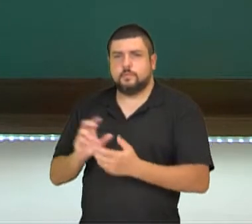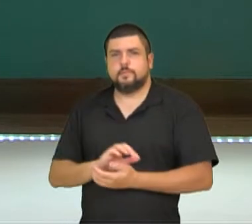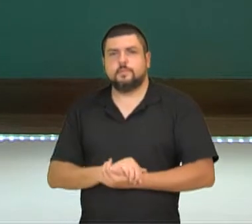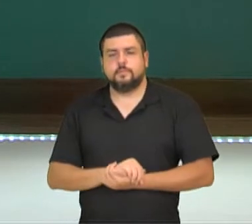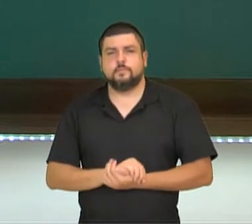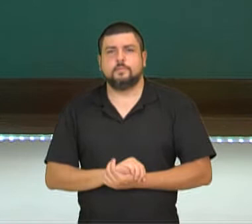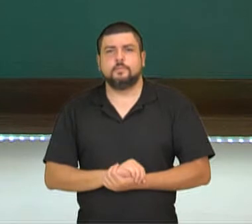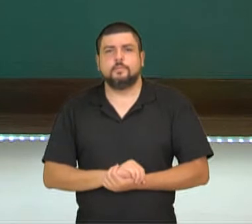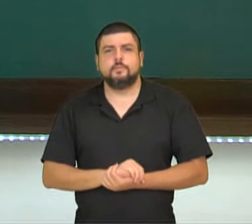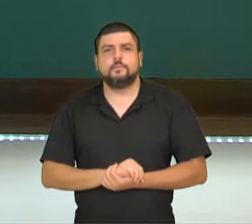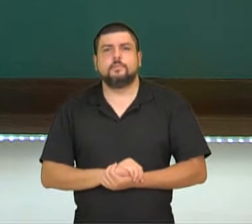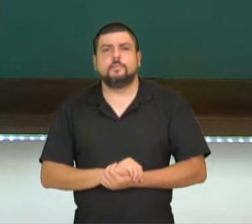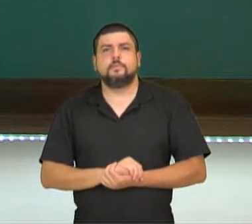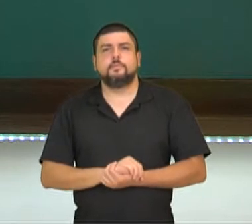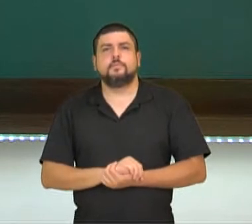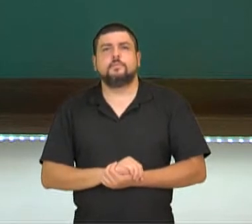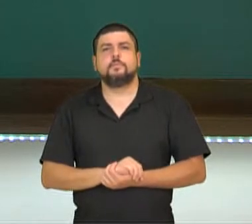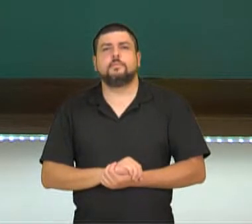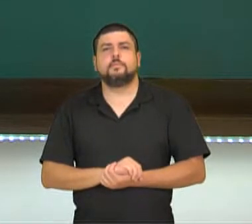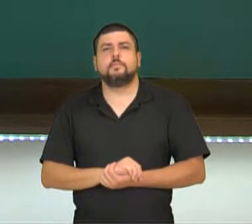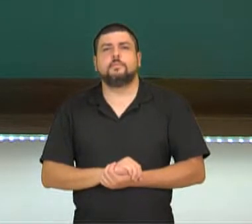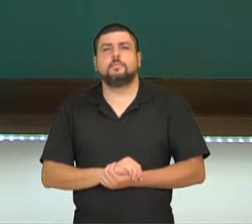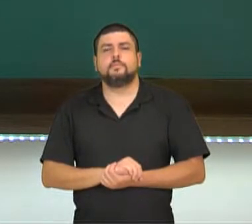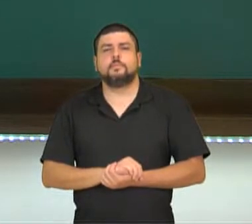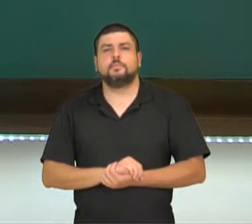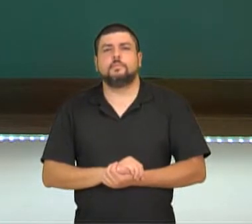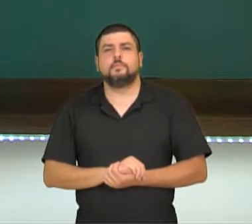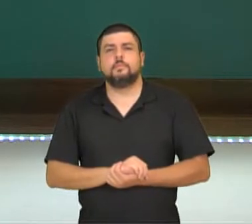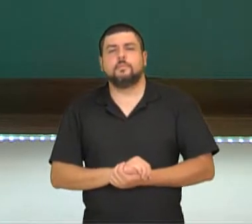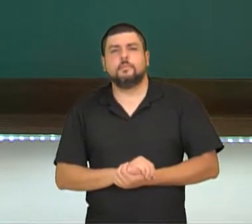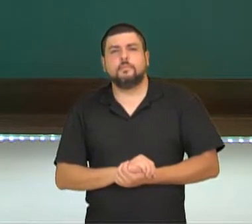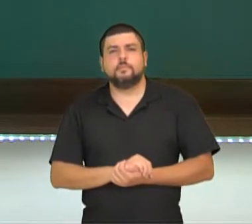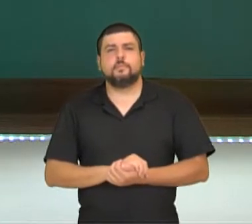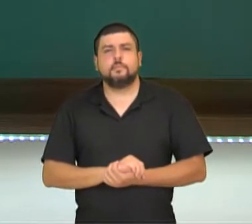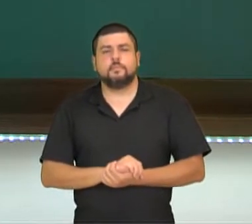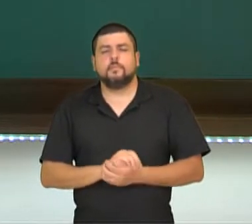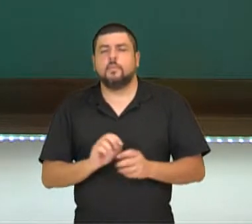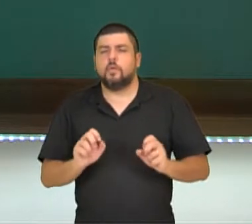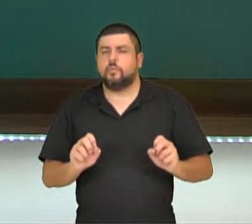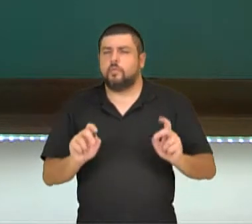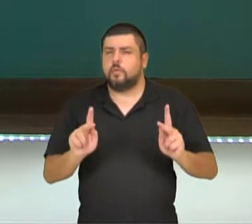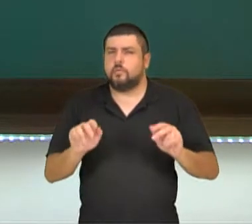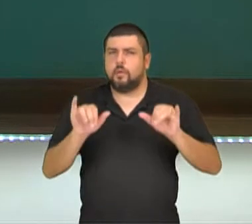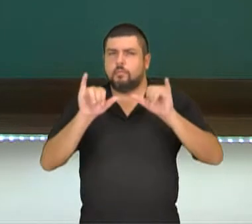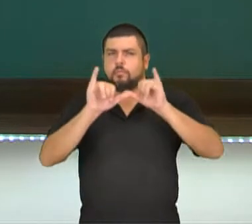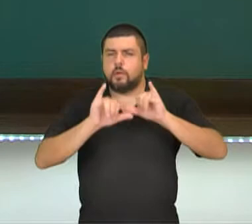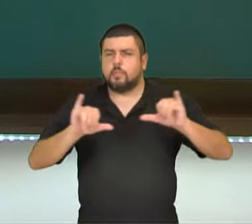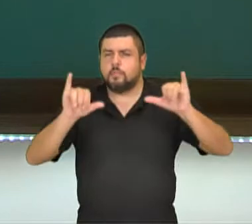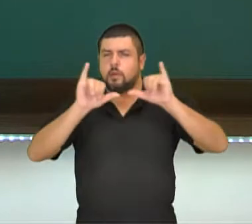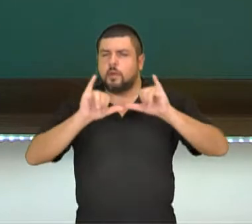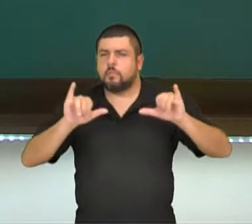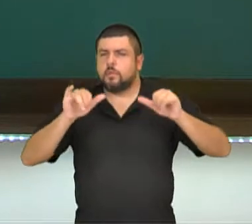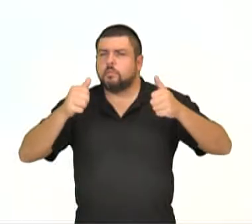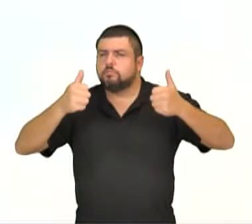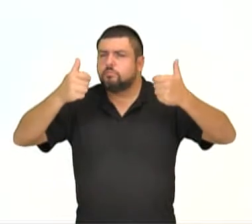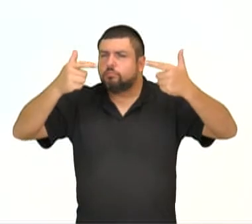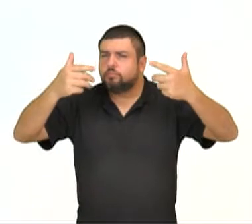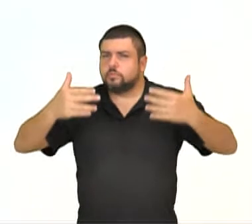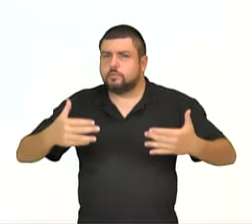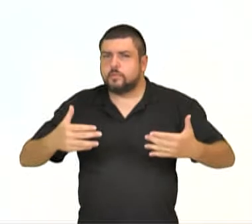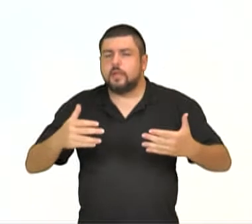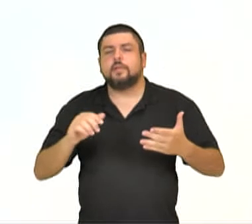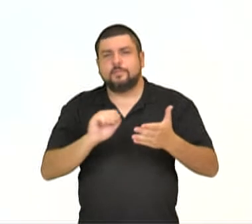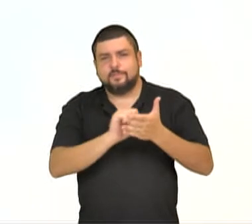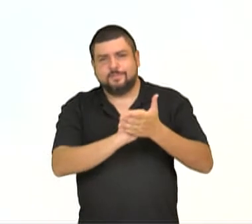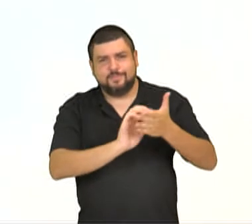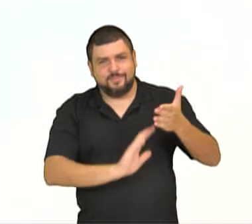publicidade, certo? A hora que a gente já falou sobre publicidade, já falamos sobre esse cartaz, vamos para a nossa